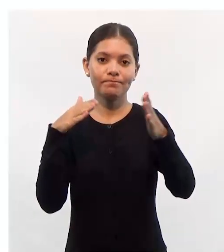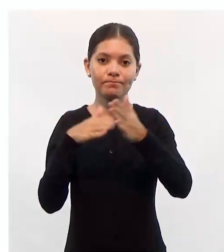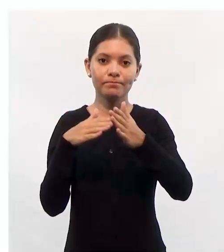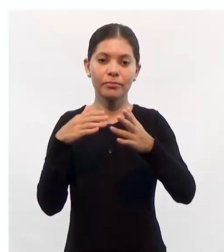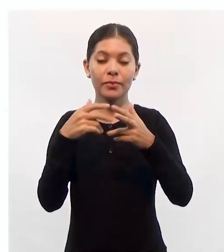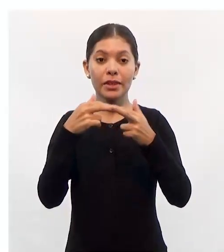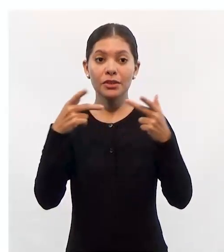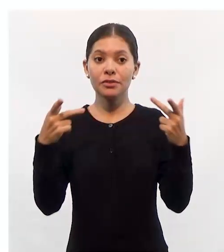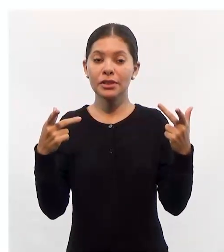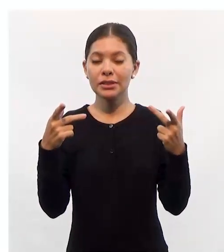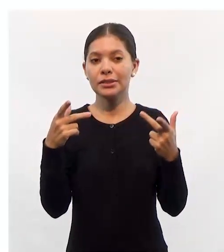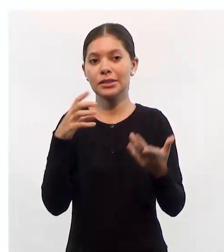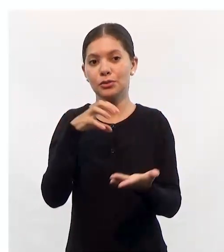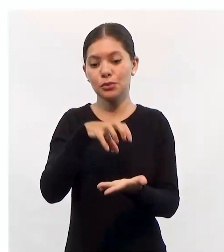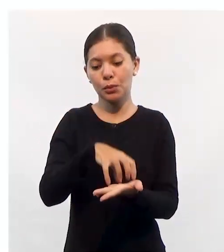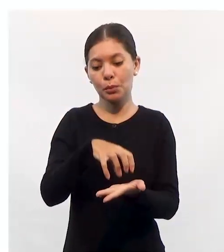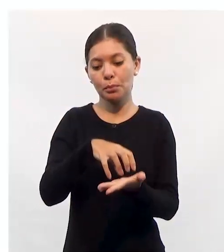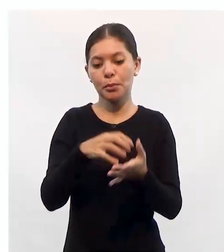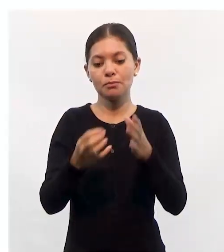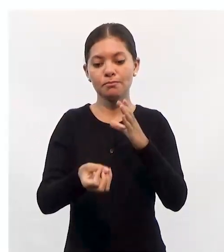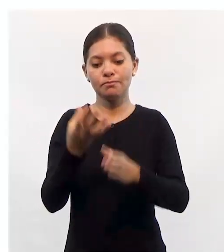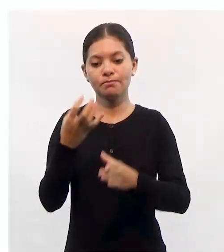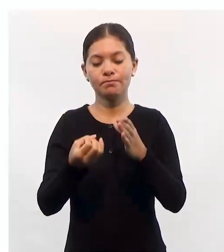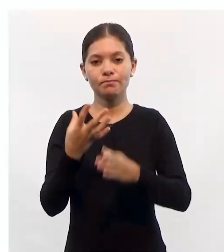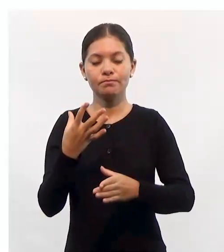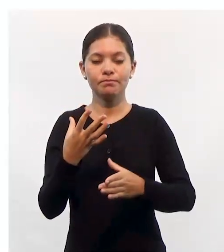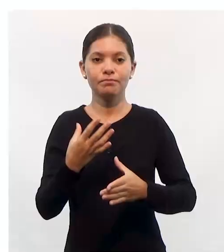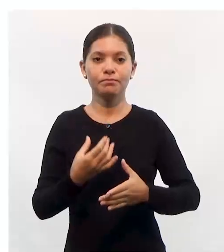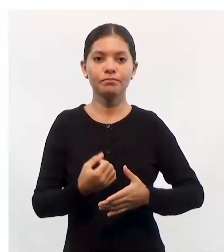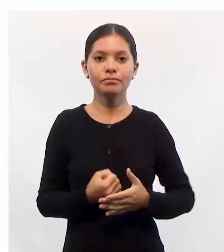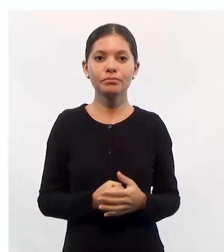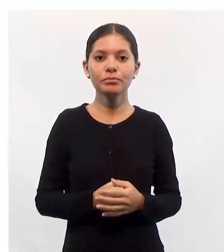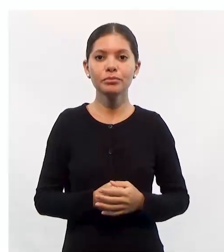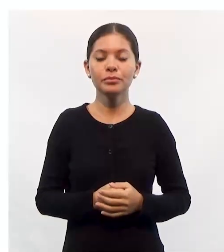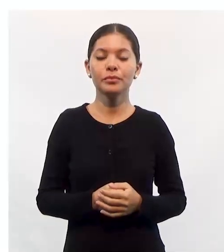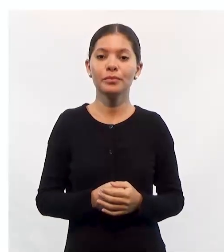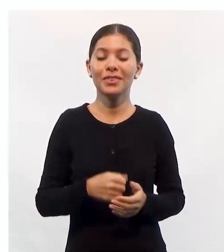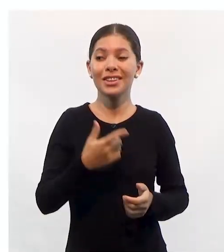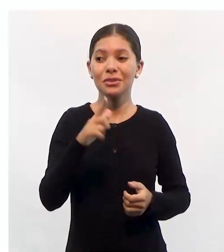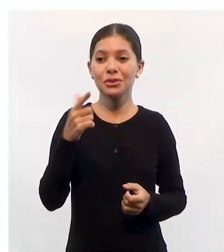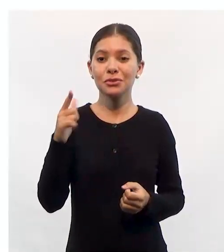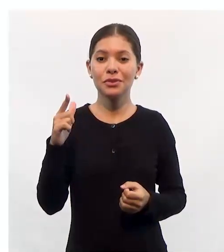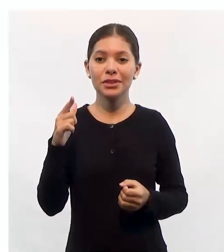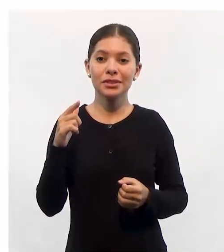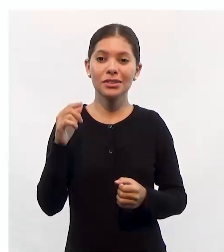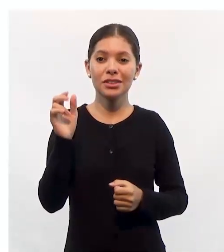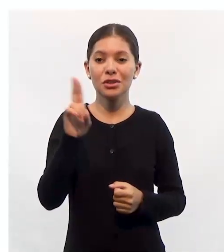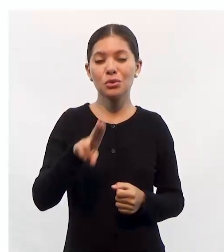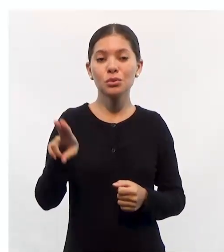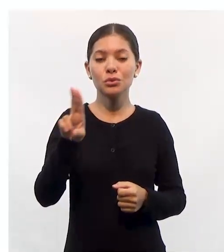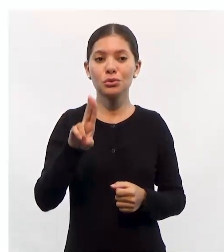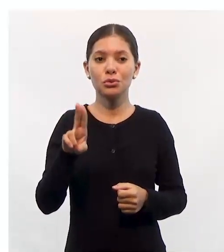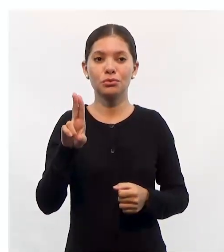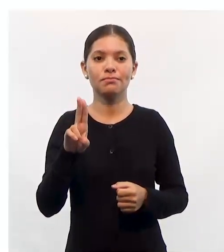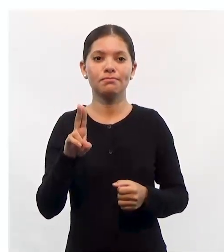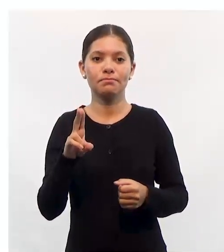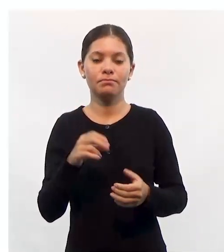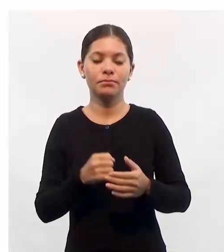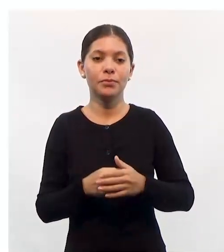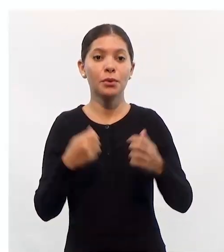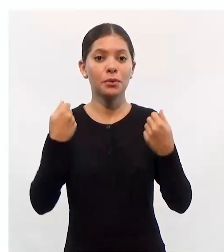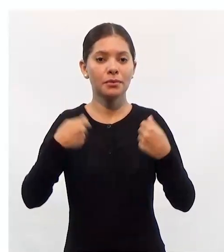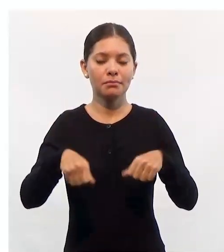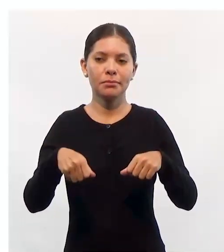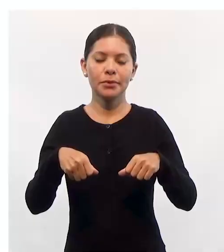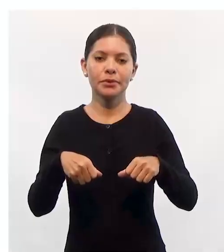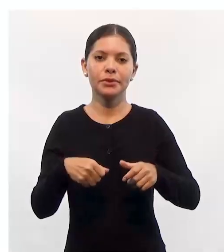em termos de diferença entre volume efetivamente produzido e aquilo que poderia ser produzido se não houvesse em plena utilidade, é a